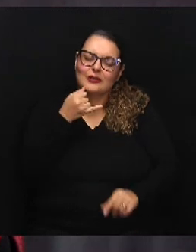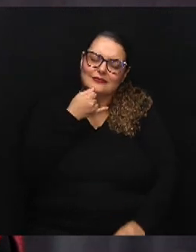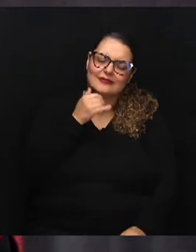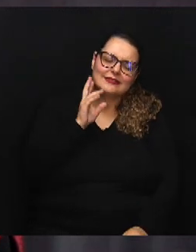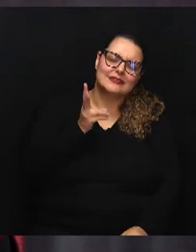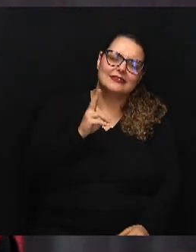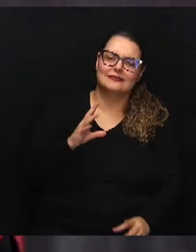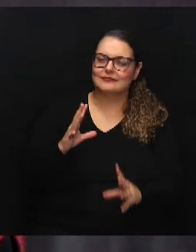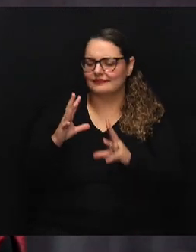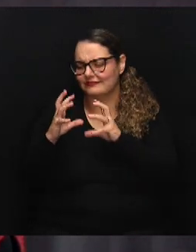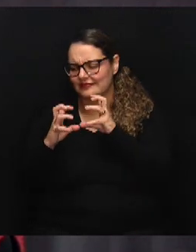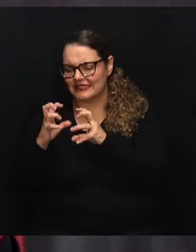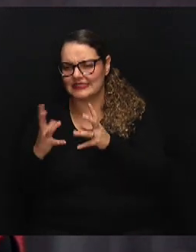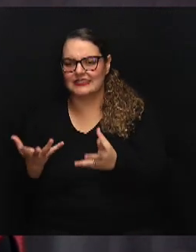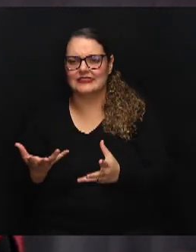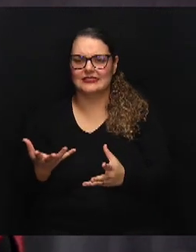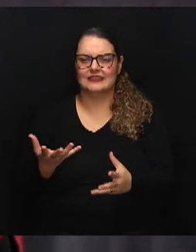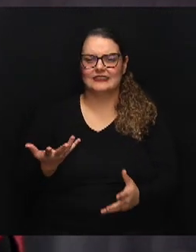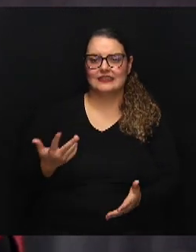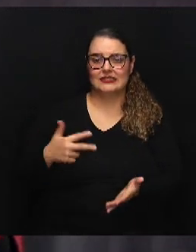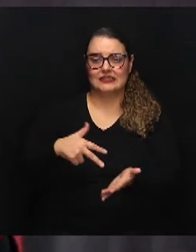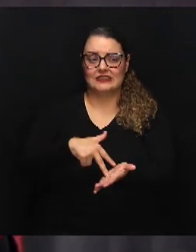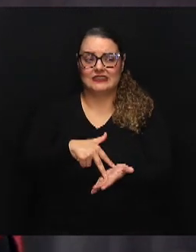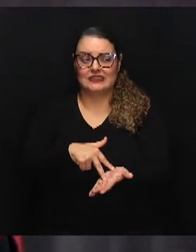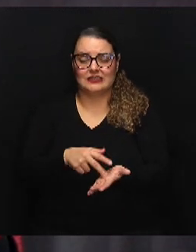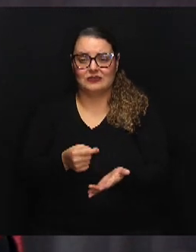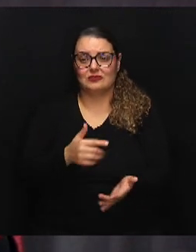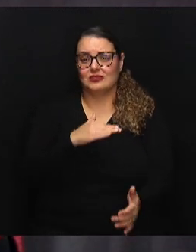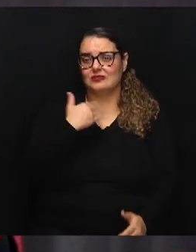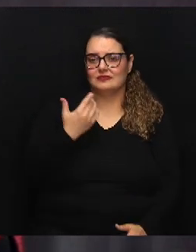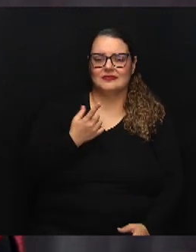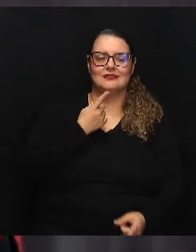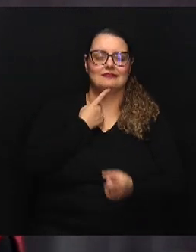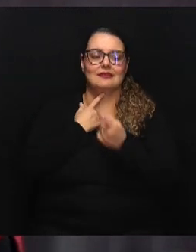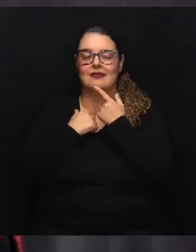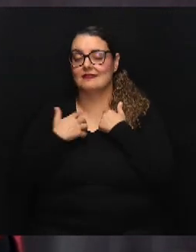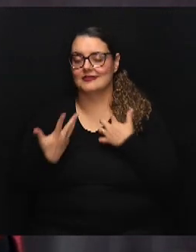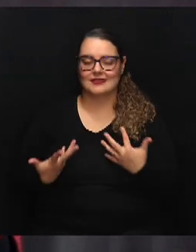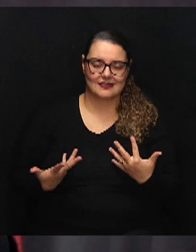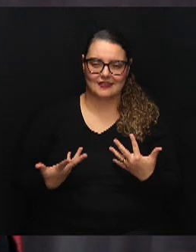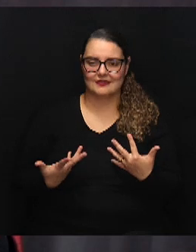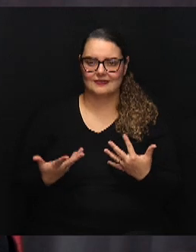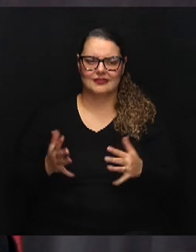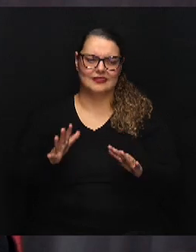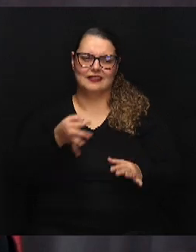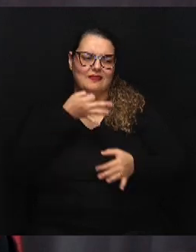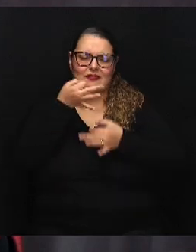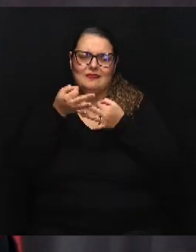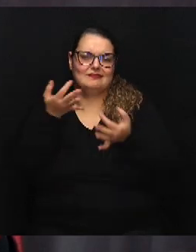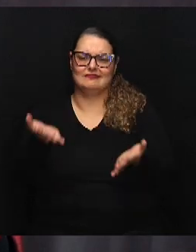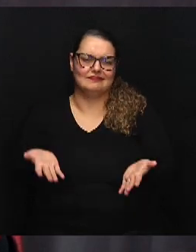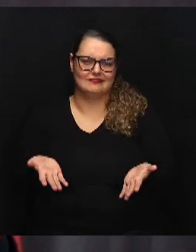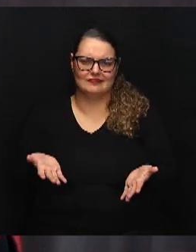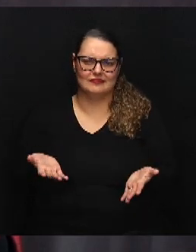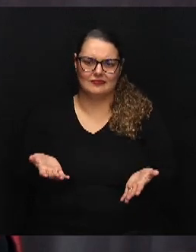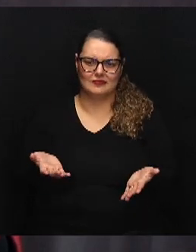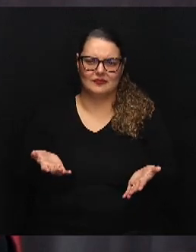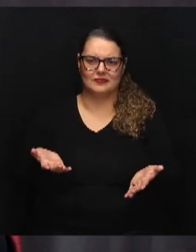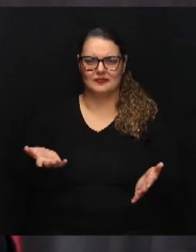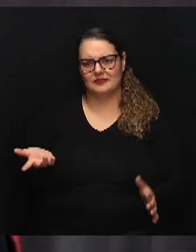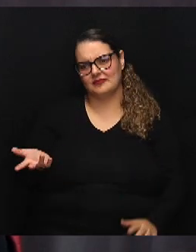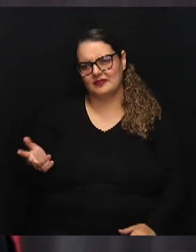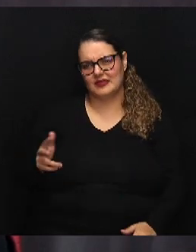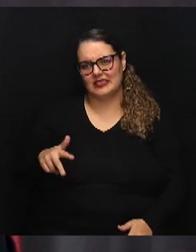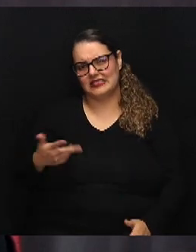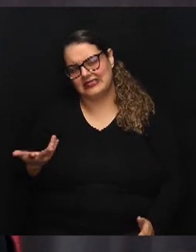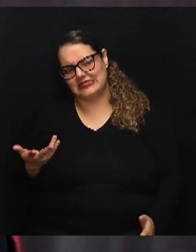gente brigue, que ele fique bambo às vezes, quase morto de desejo. Não vou sugerir aqui a possibilidade dele exagerar um pouco, se for